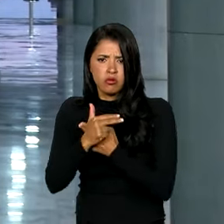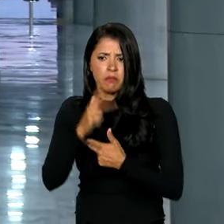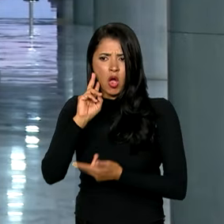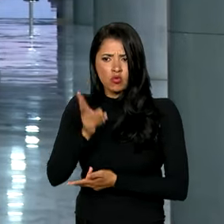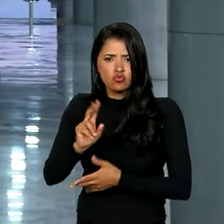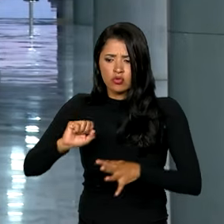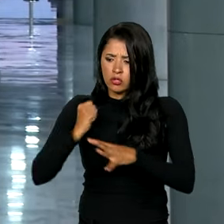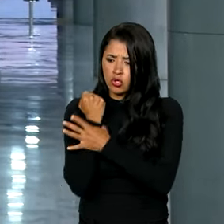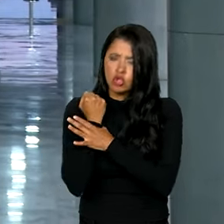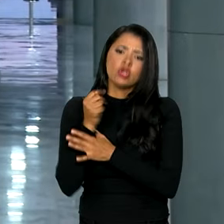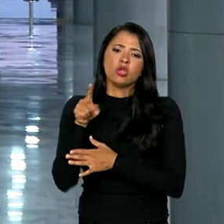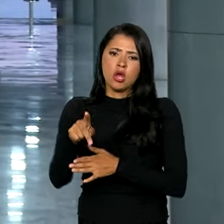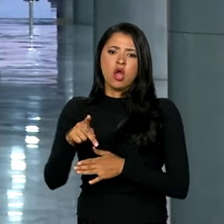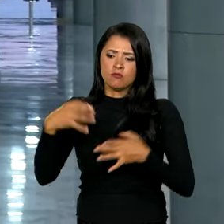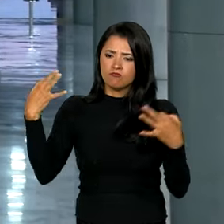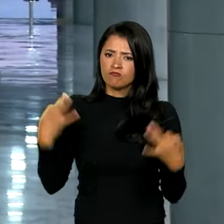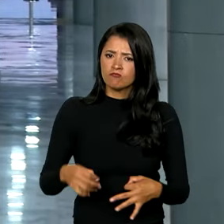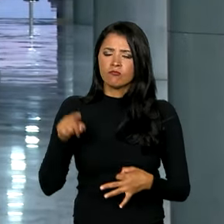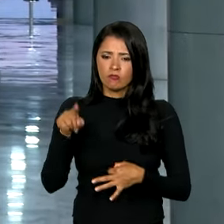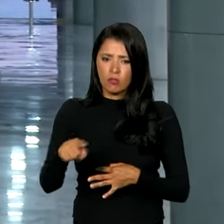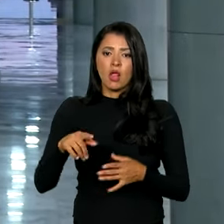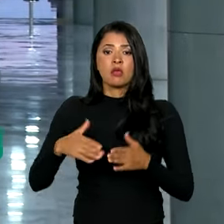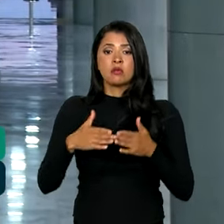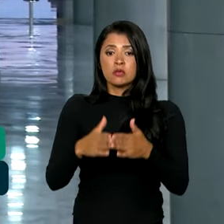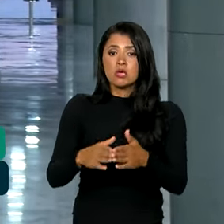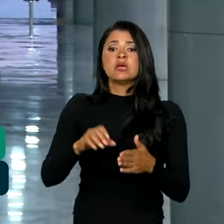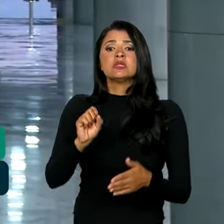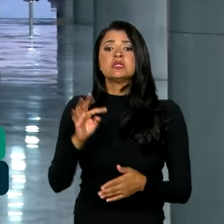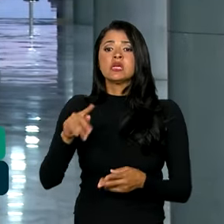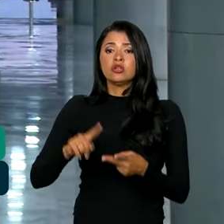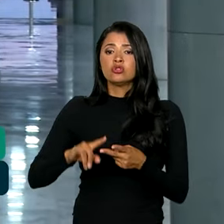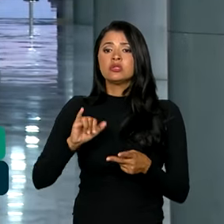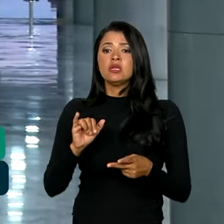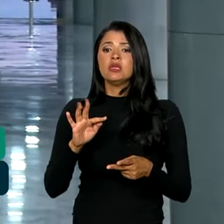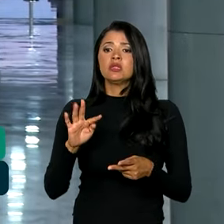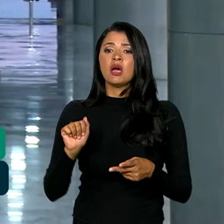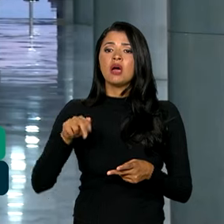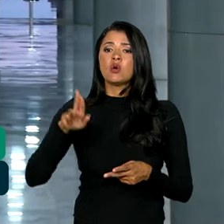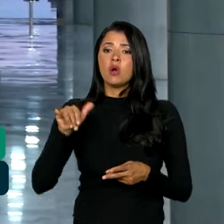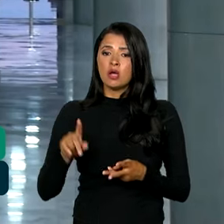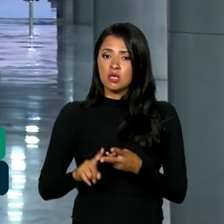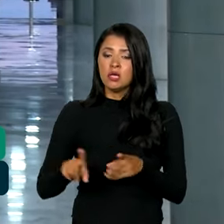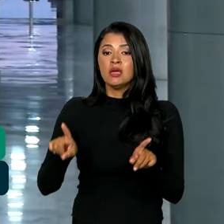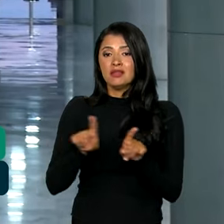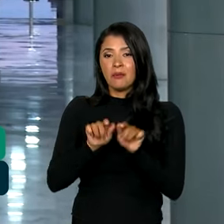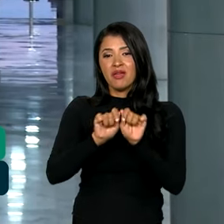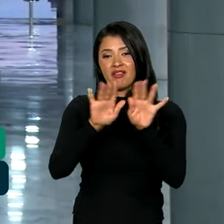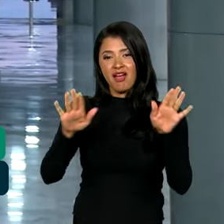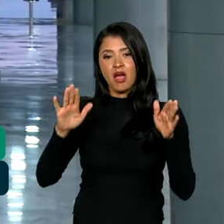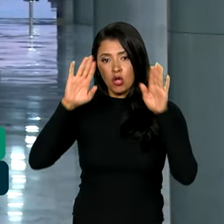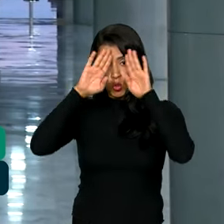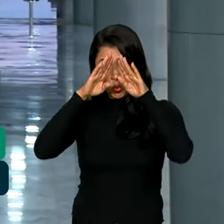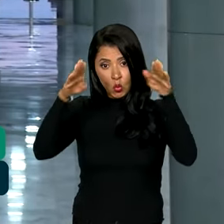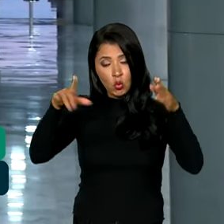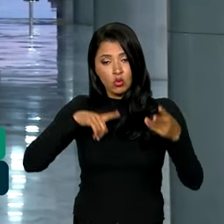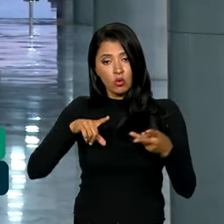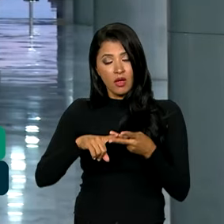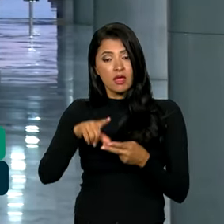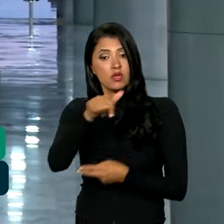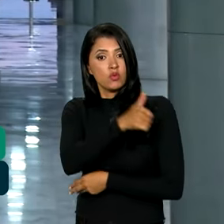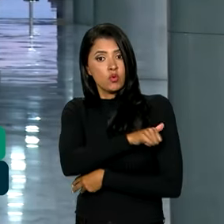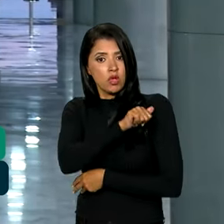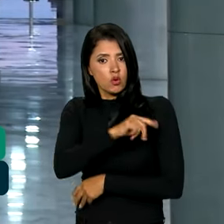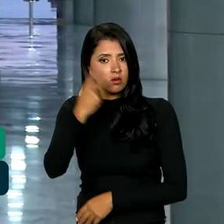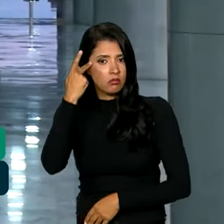nos portos de Santos, Itaguaí e Rio de Janeiro, além dos aeroportos de Guarulhos, em São Paulo, e do Galeão, no Rio.